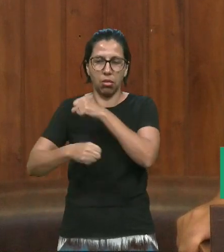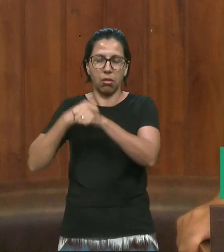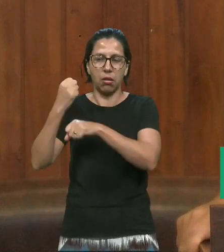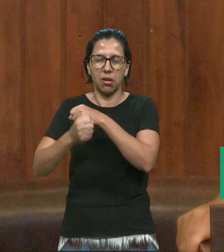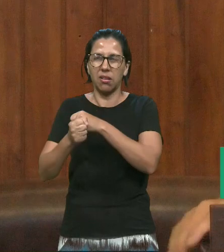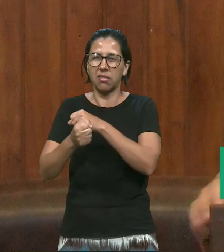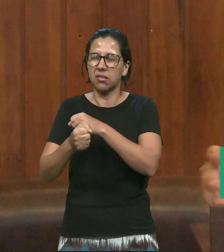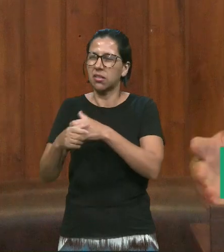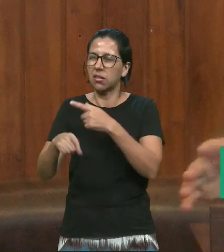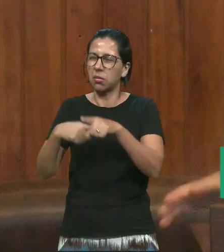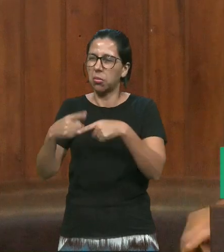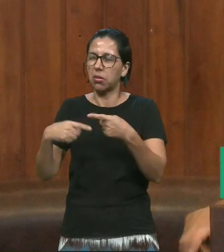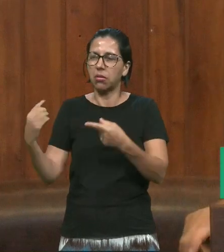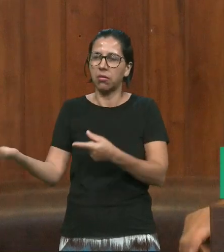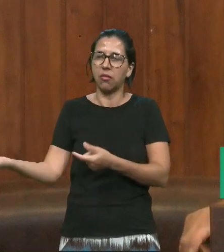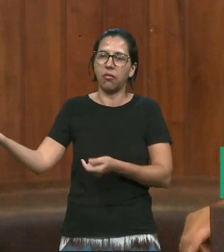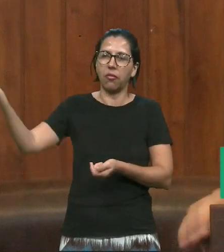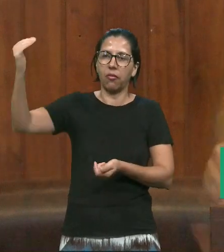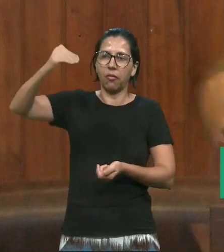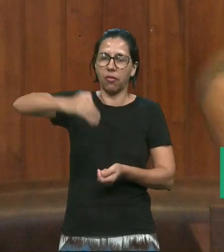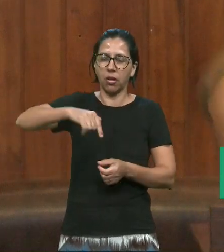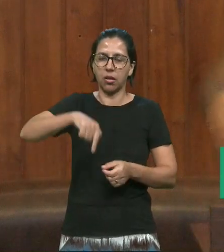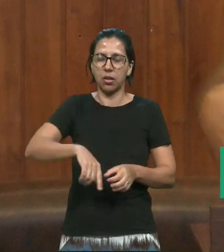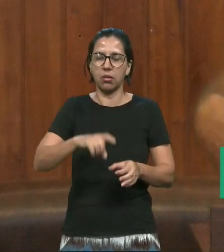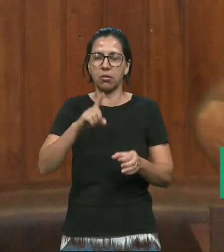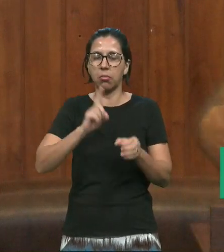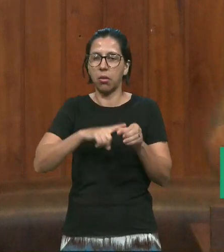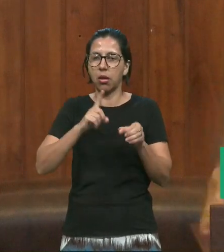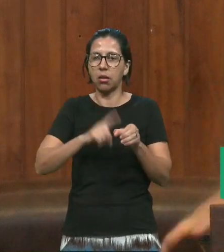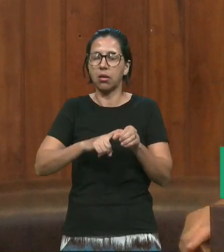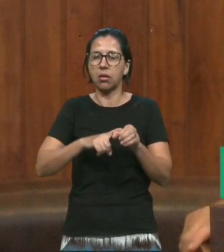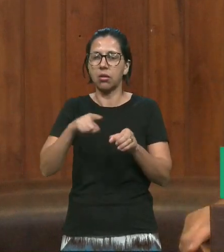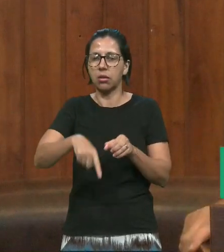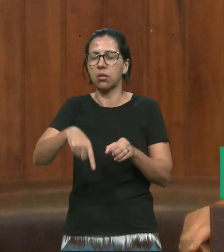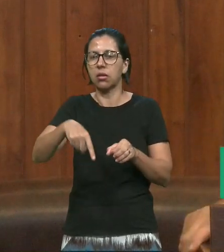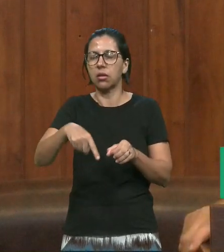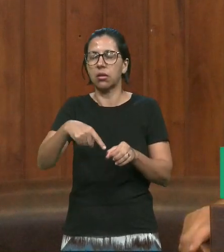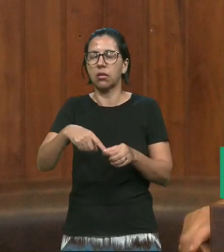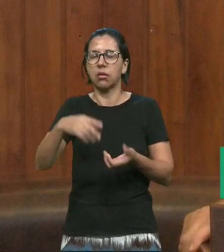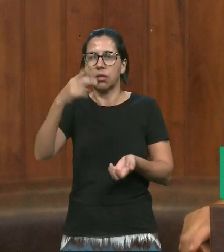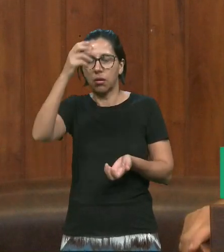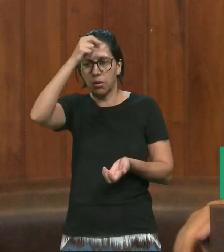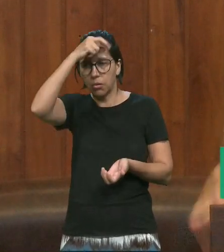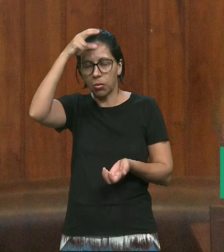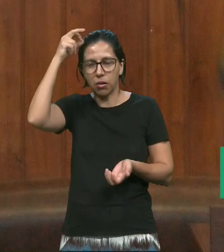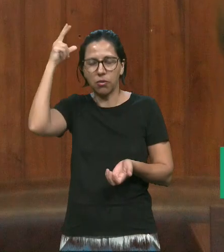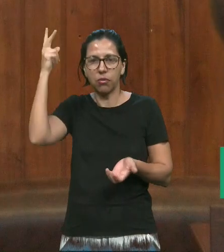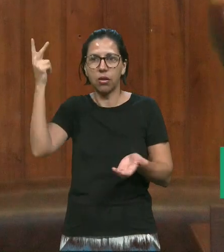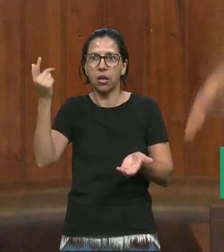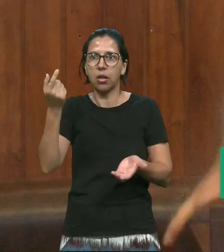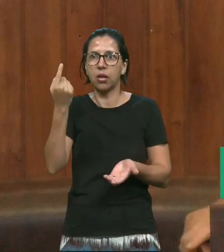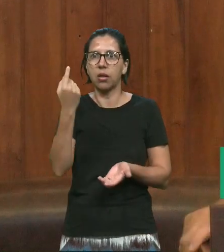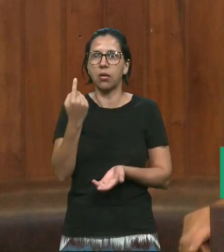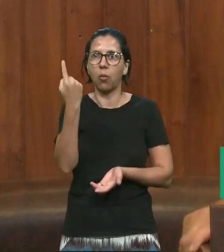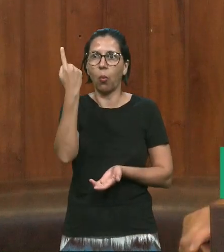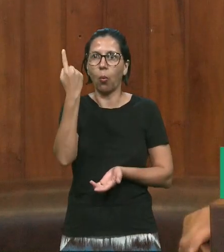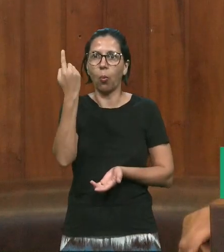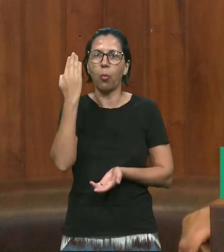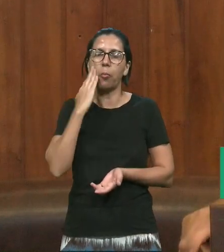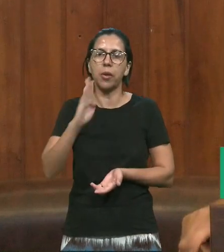vir em Marília para ajudar um governo que está deixando aqui no nosso município uma dívida de 1,5 bilhão,